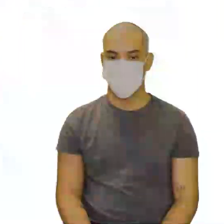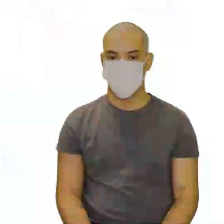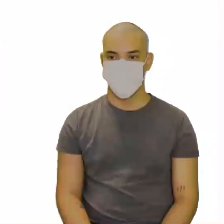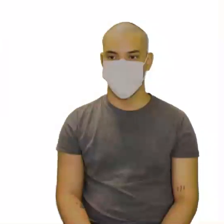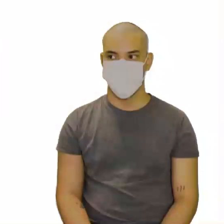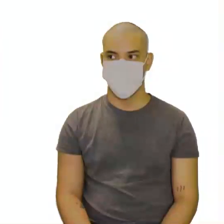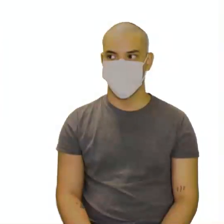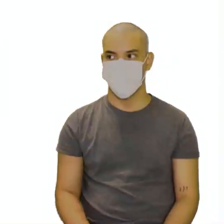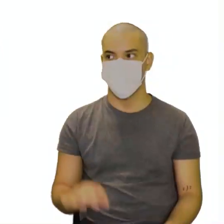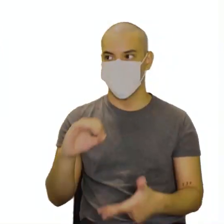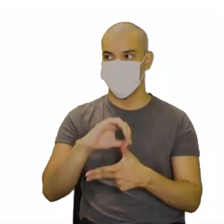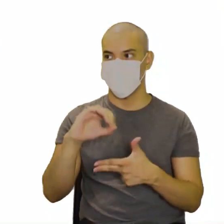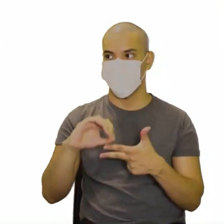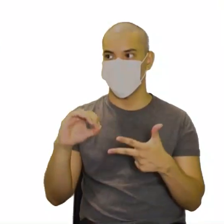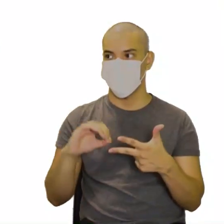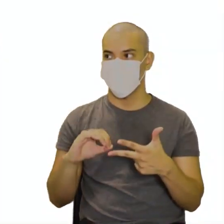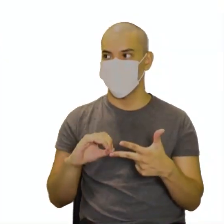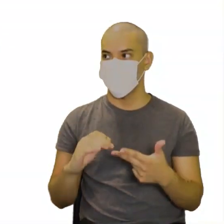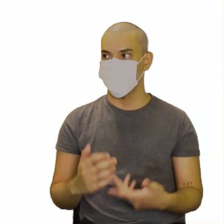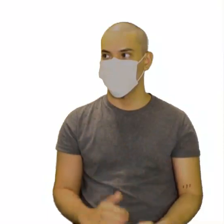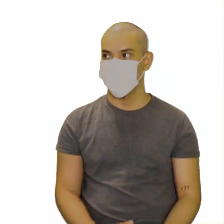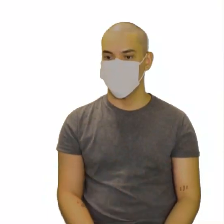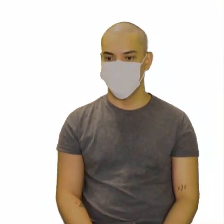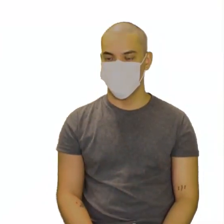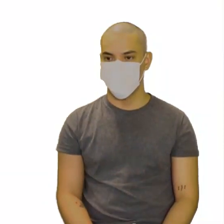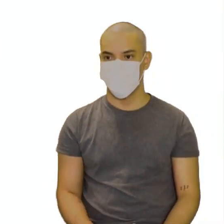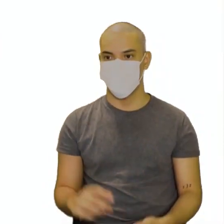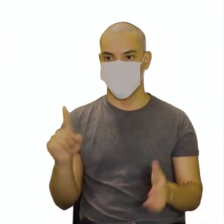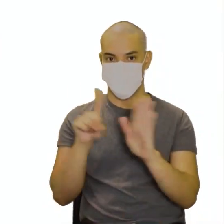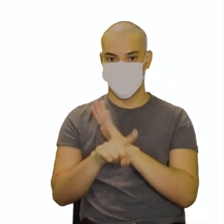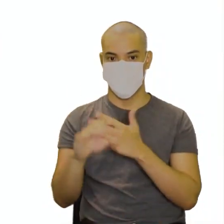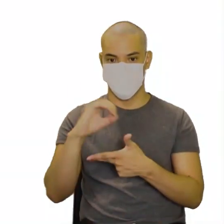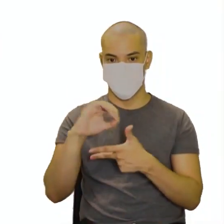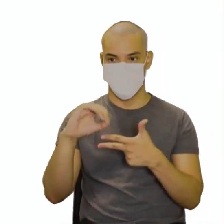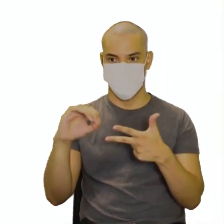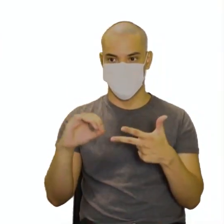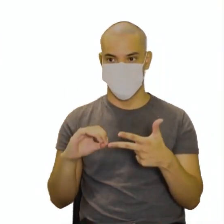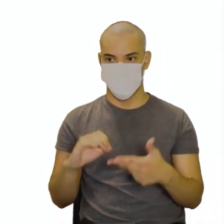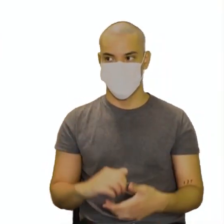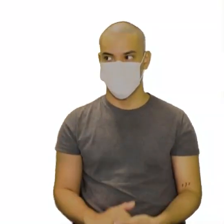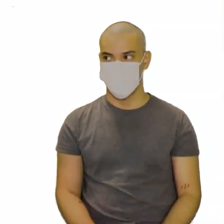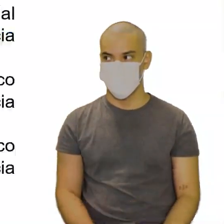Questão número do Enem, pessoal. Questão do Enem. Vamos lá?